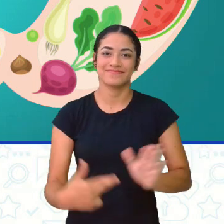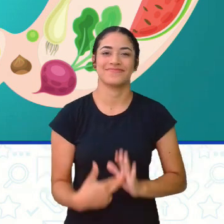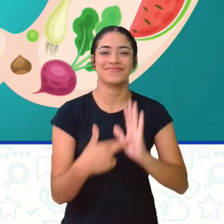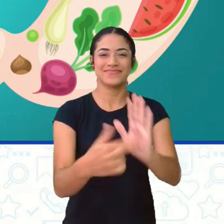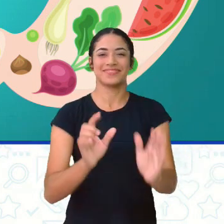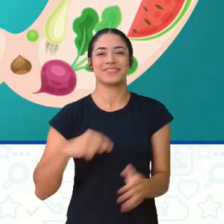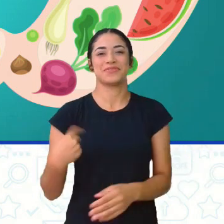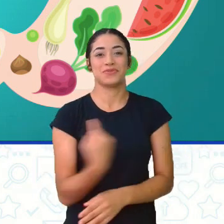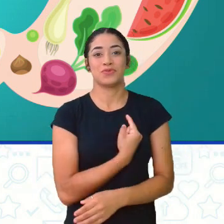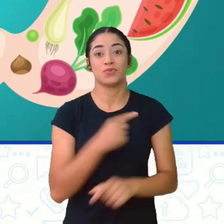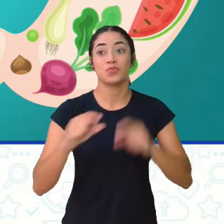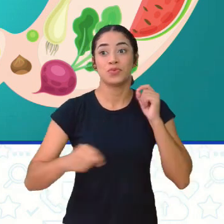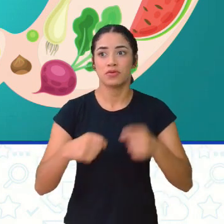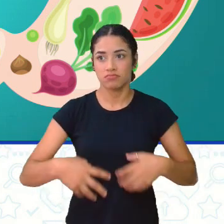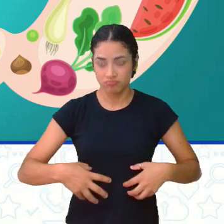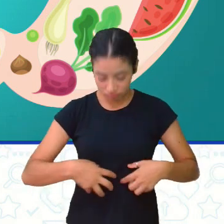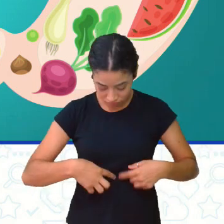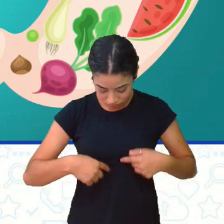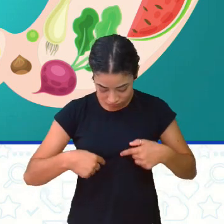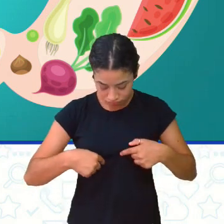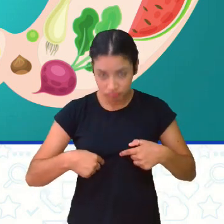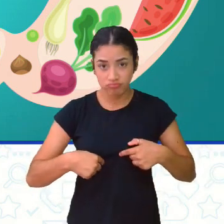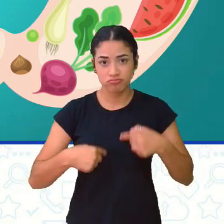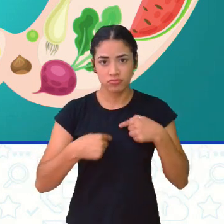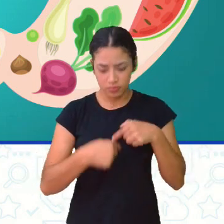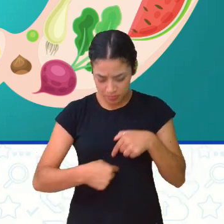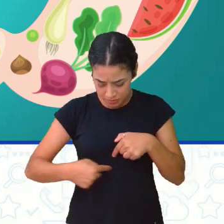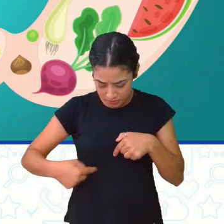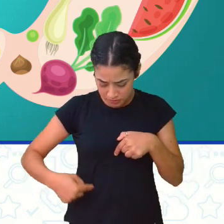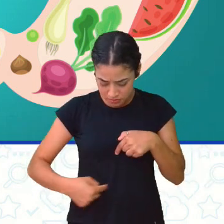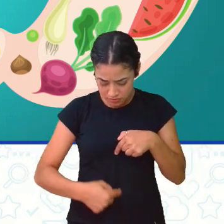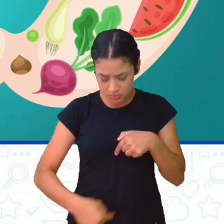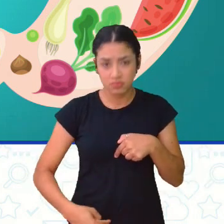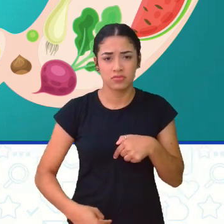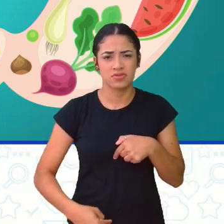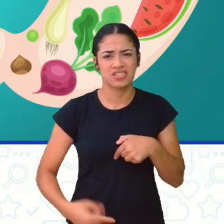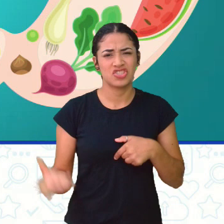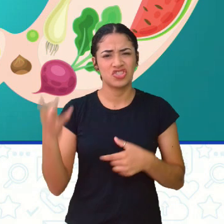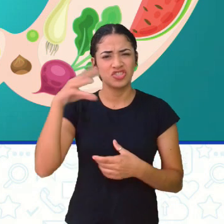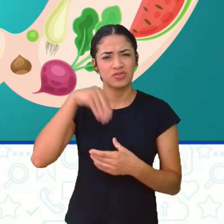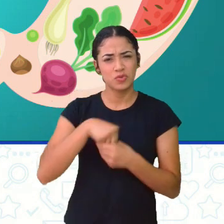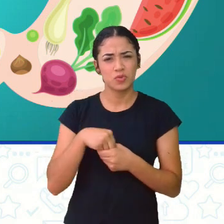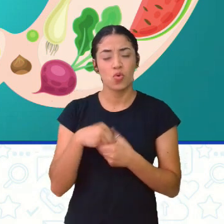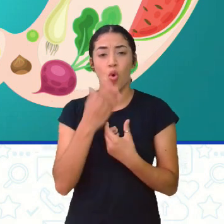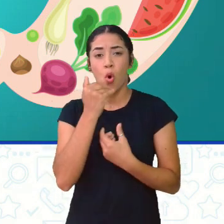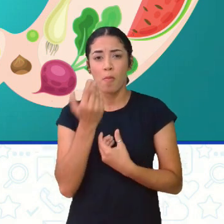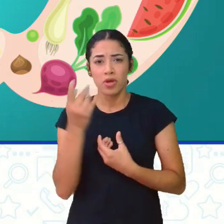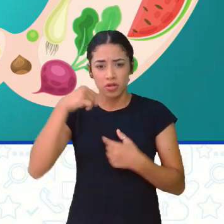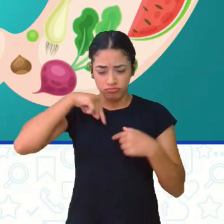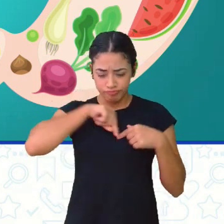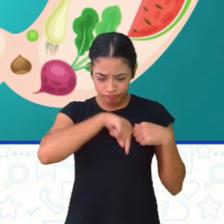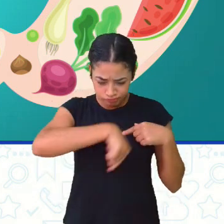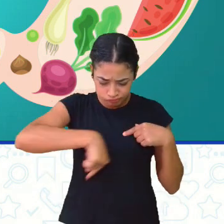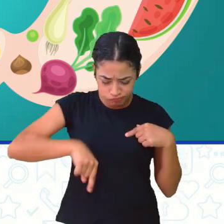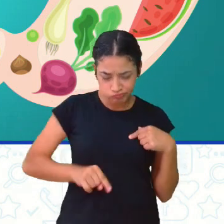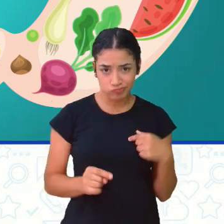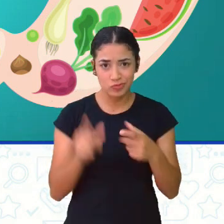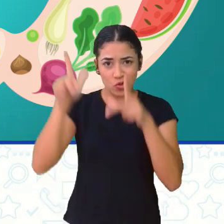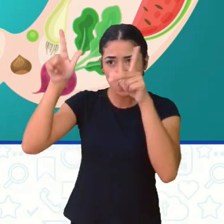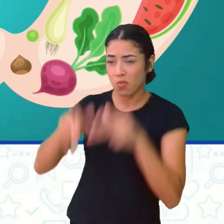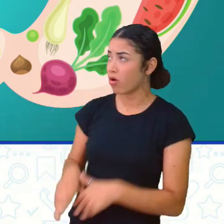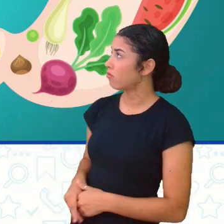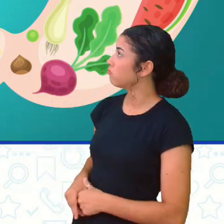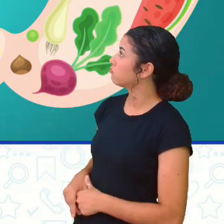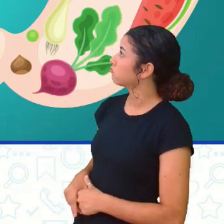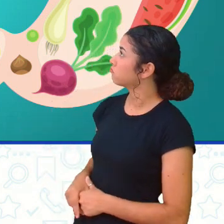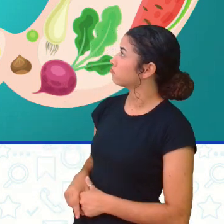representação do nosso estômago. Será que os alimentos chegam no nosso estômago desta forma que eu coloquei aí no slide? É